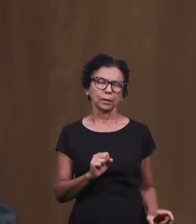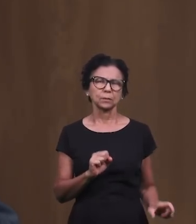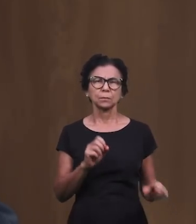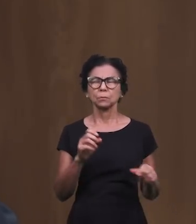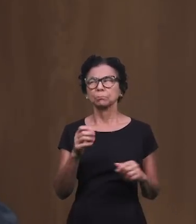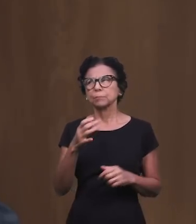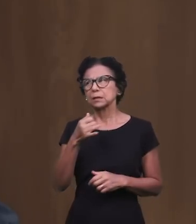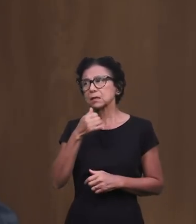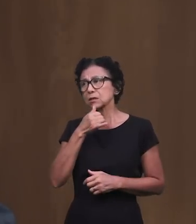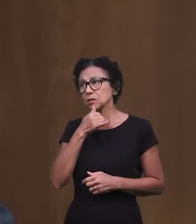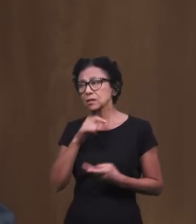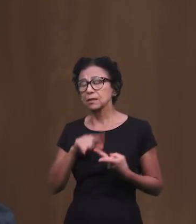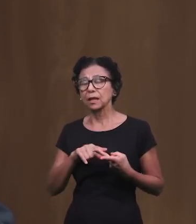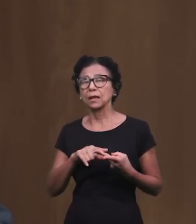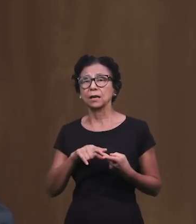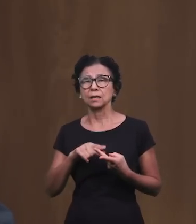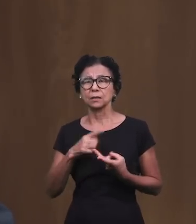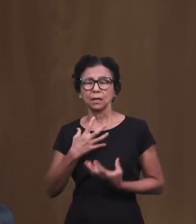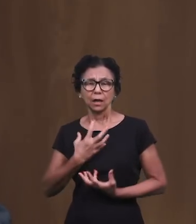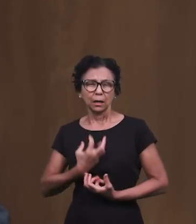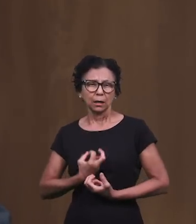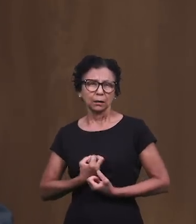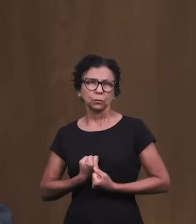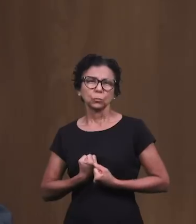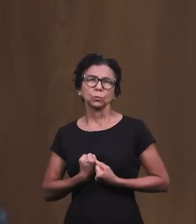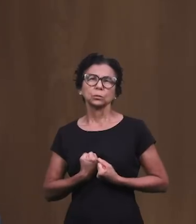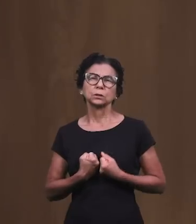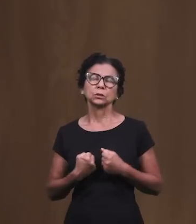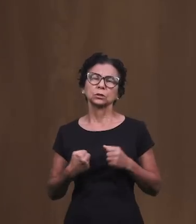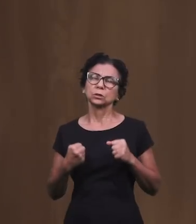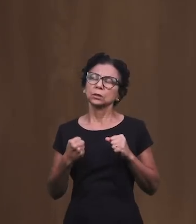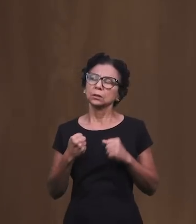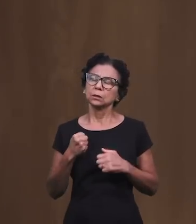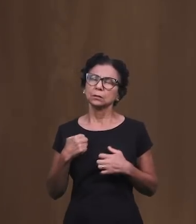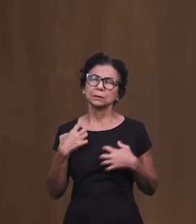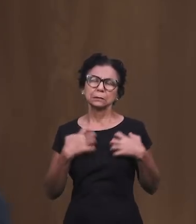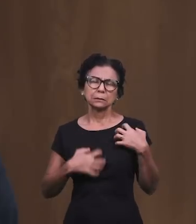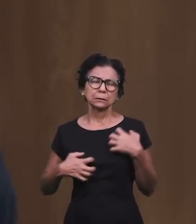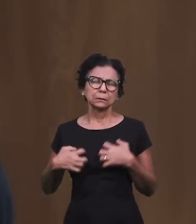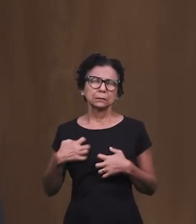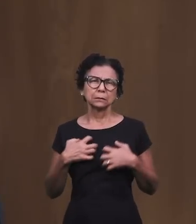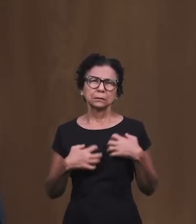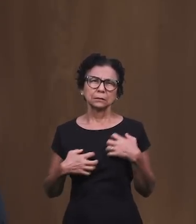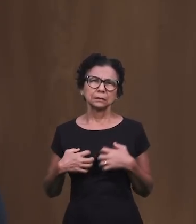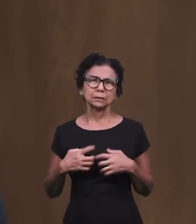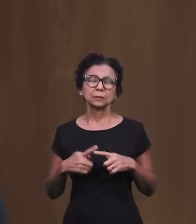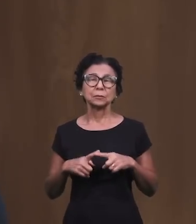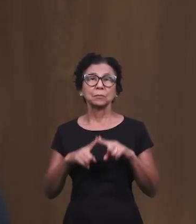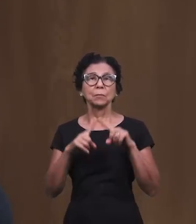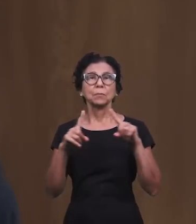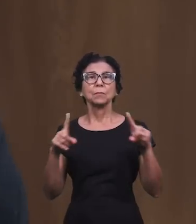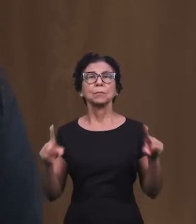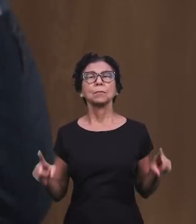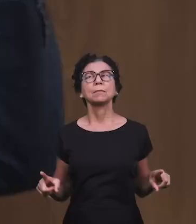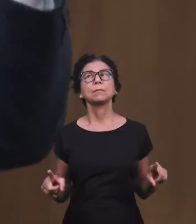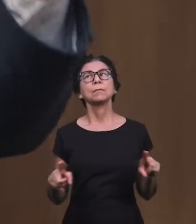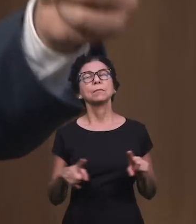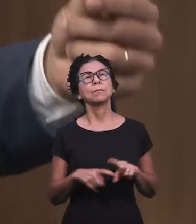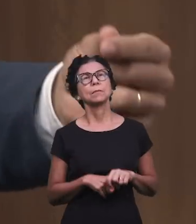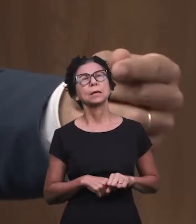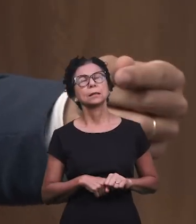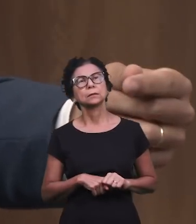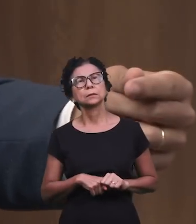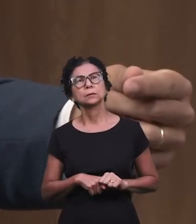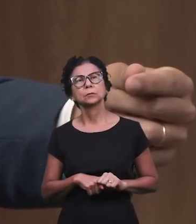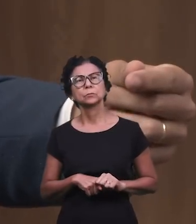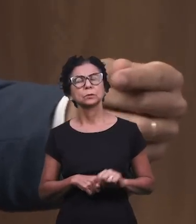sentir angústia, são sentimentos naturais, como a mágoa também. Mas a mágoa, geralmente, ela tem uma pessoa do outro